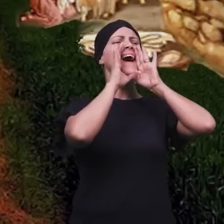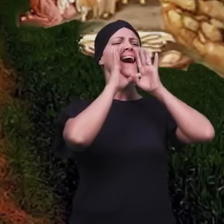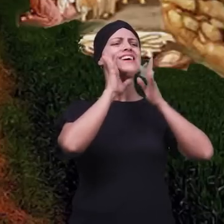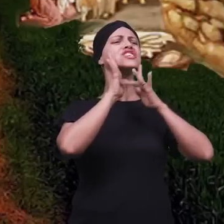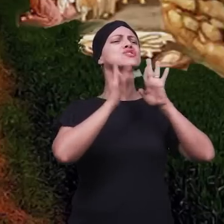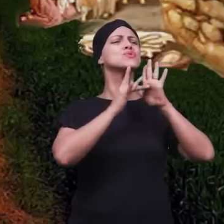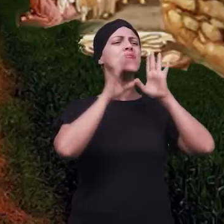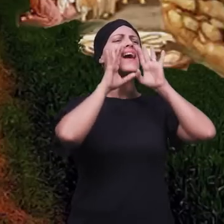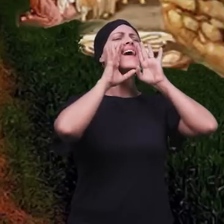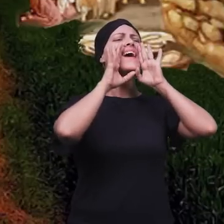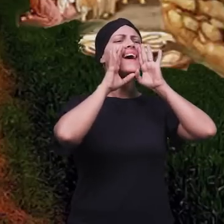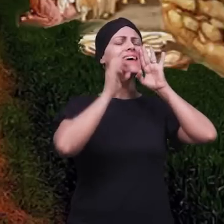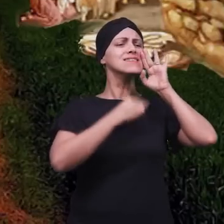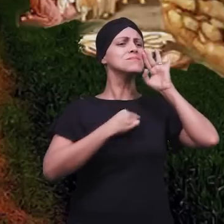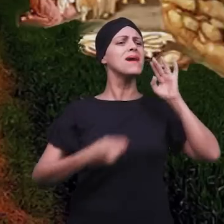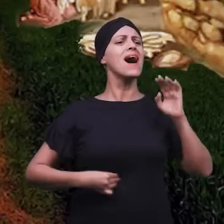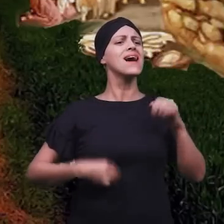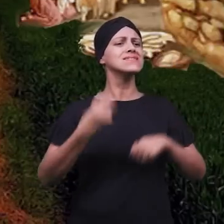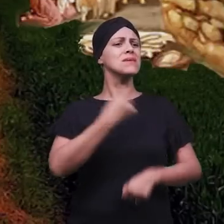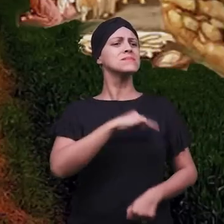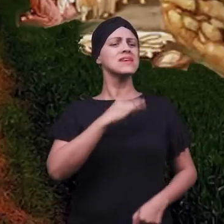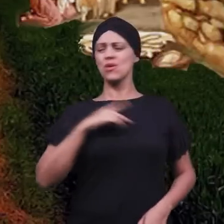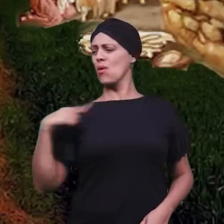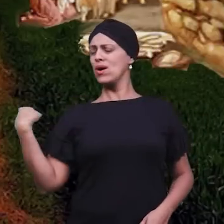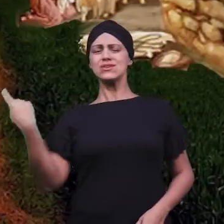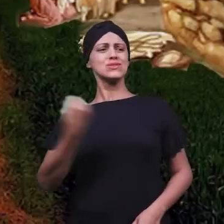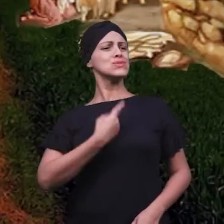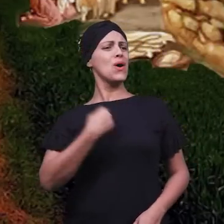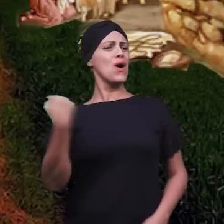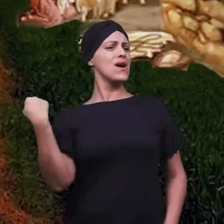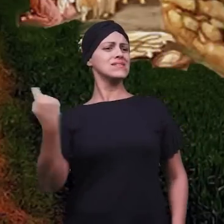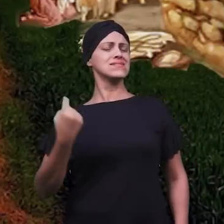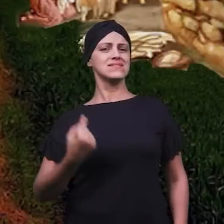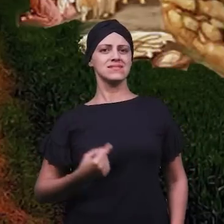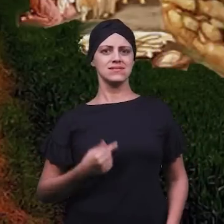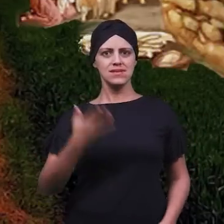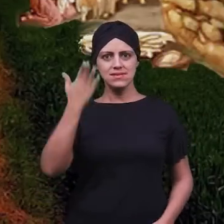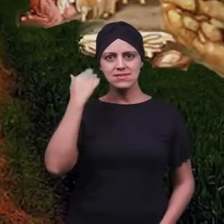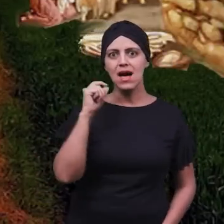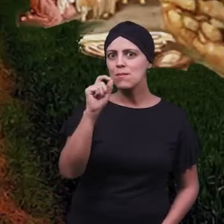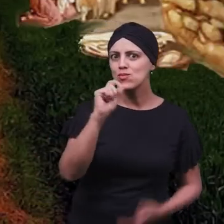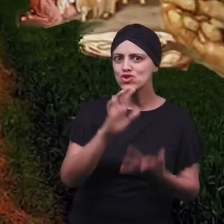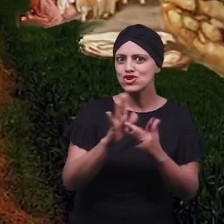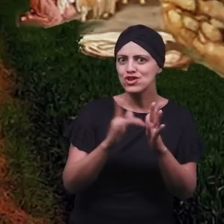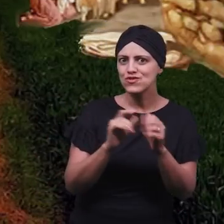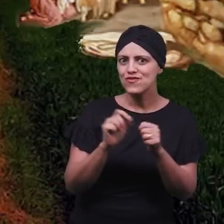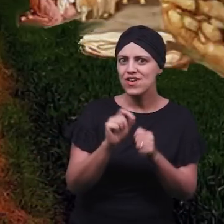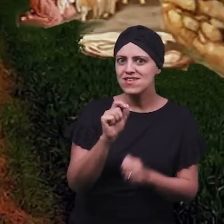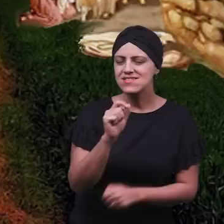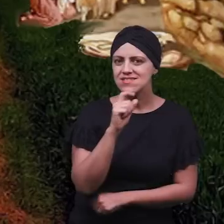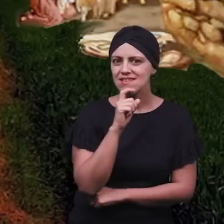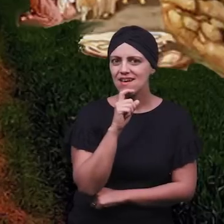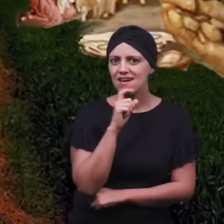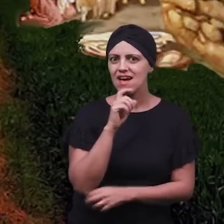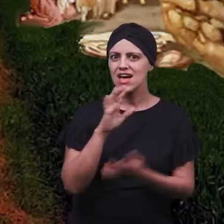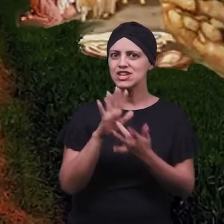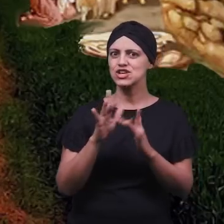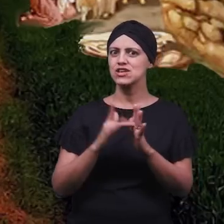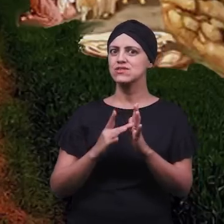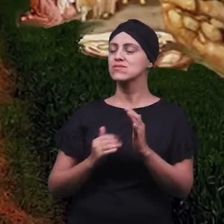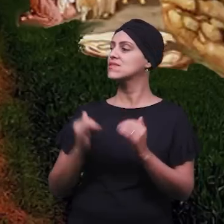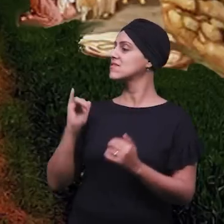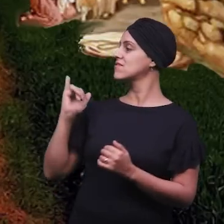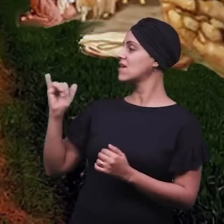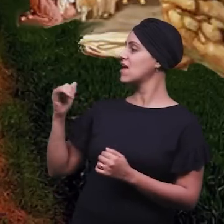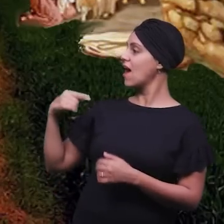alto: Jesus, mestre, tem misericórdia de nós. E sabem o que Jesus fez? Jesus